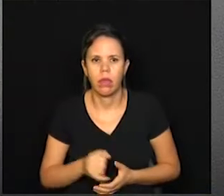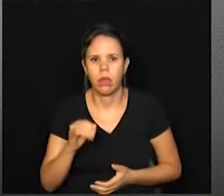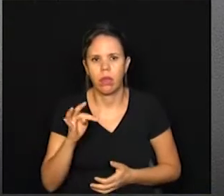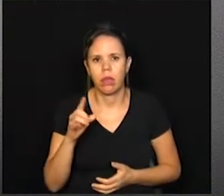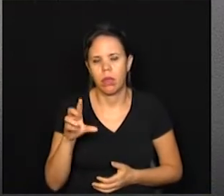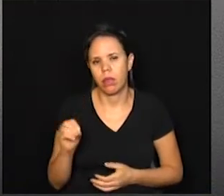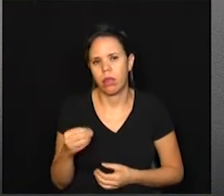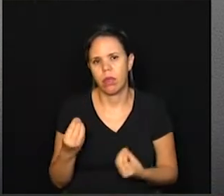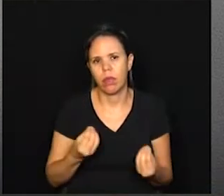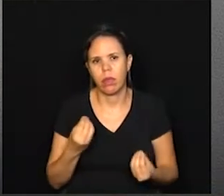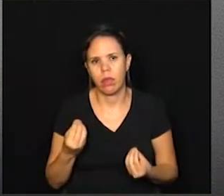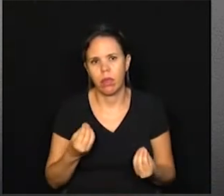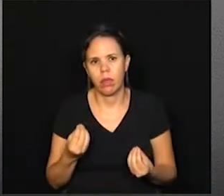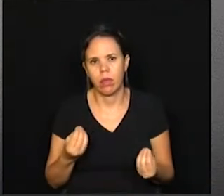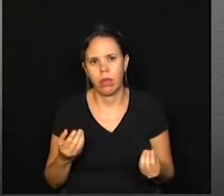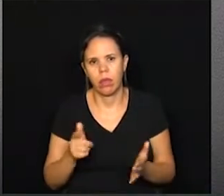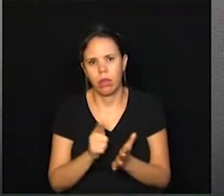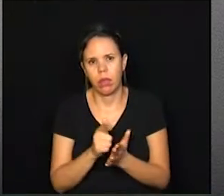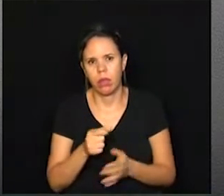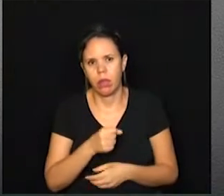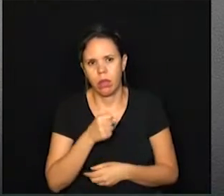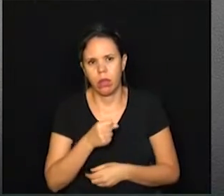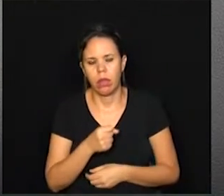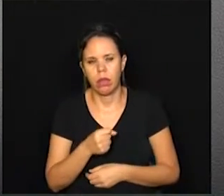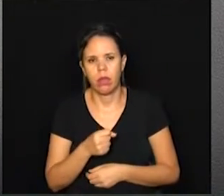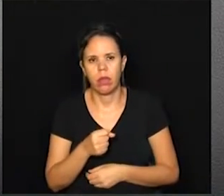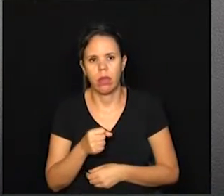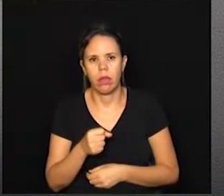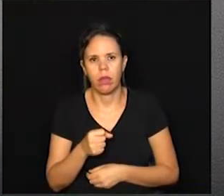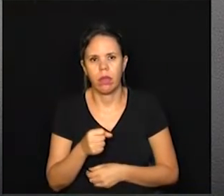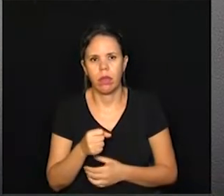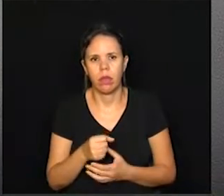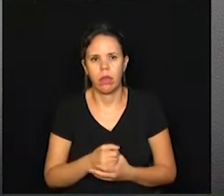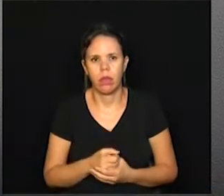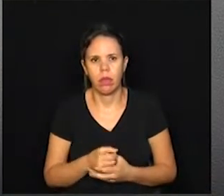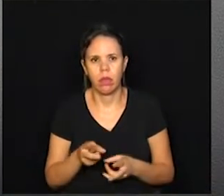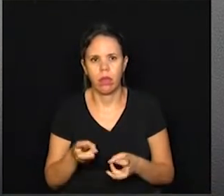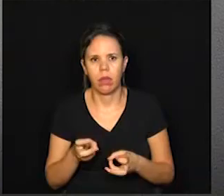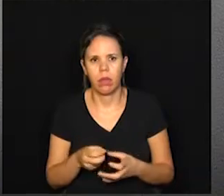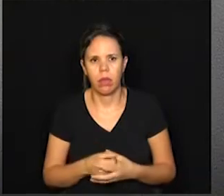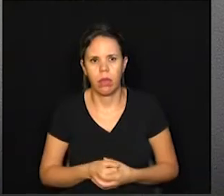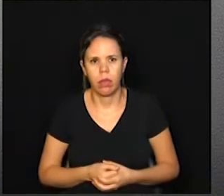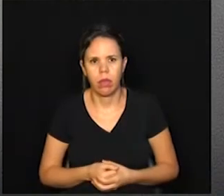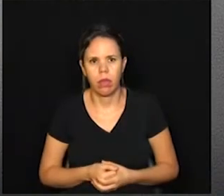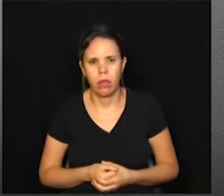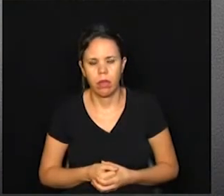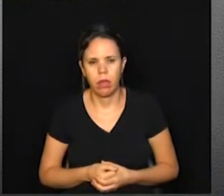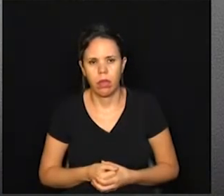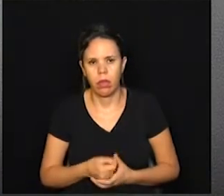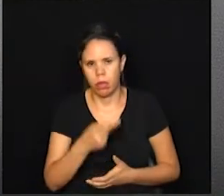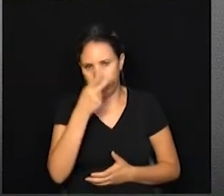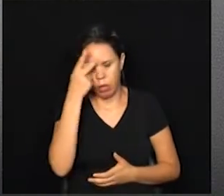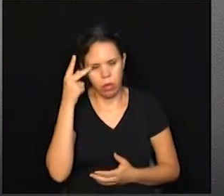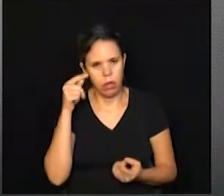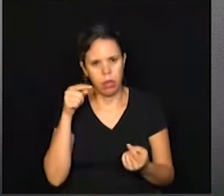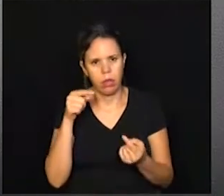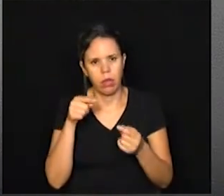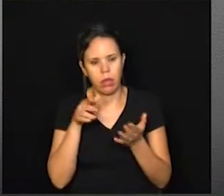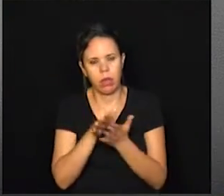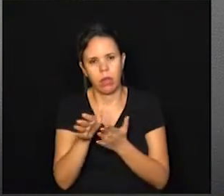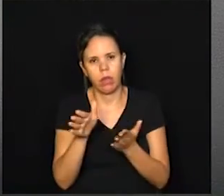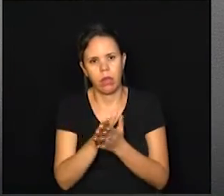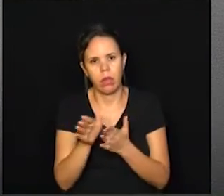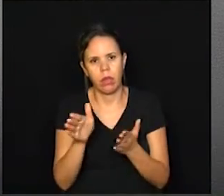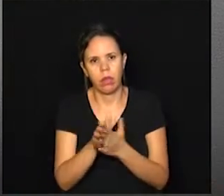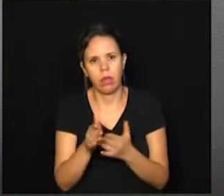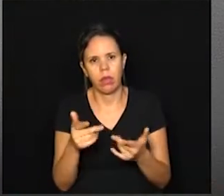o que o jornal, no caso o Correio, faz quando percebe que publicou algo que tem algum tipo